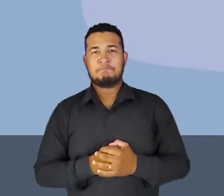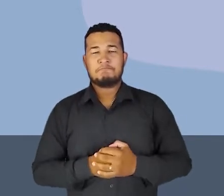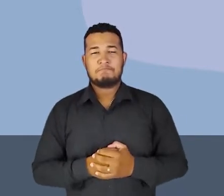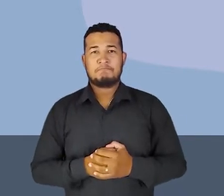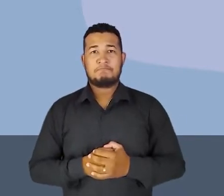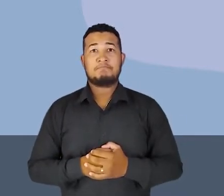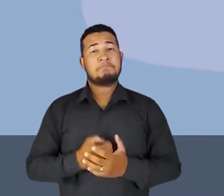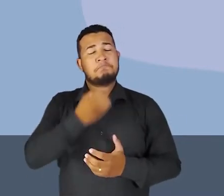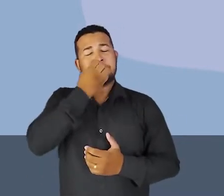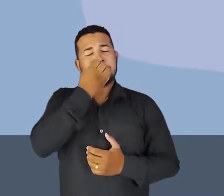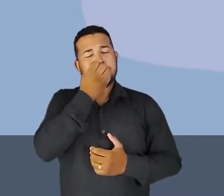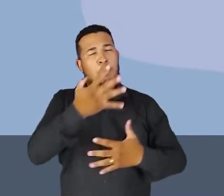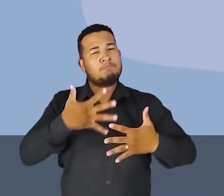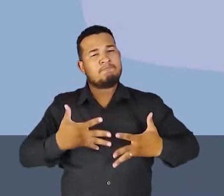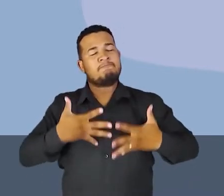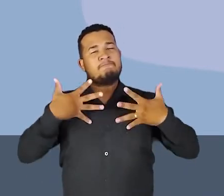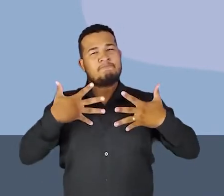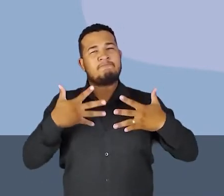É muito bom.